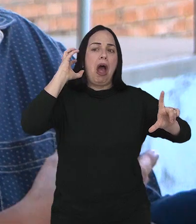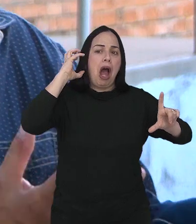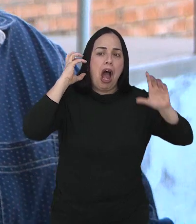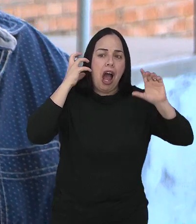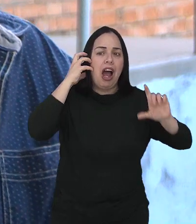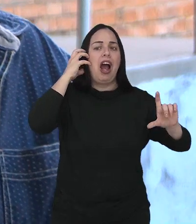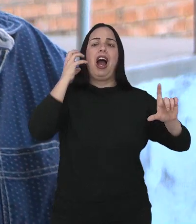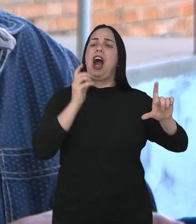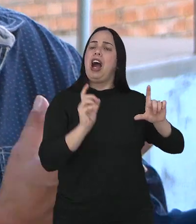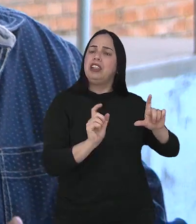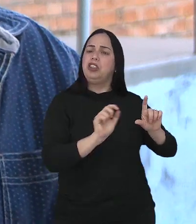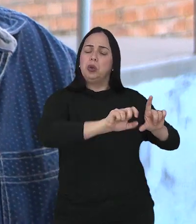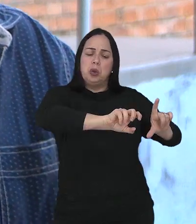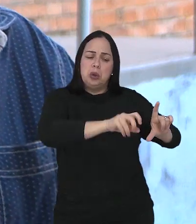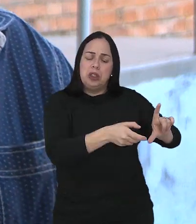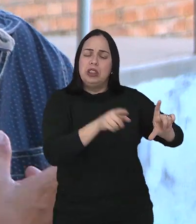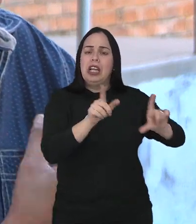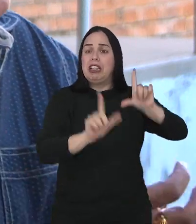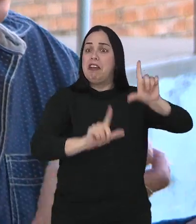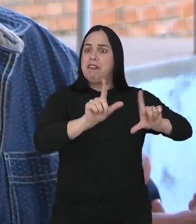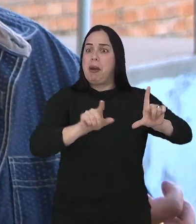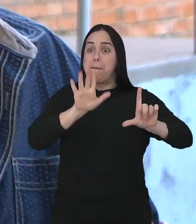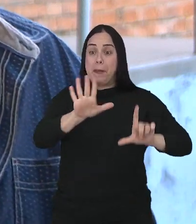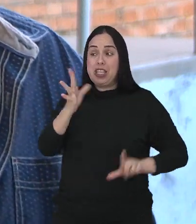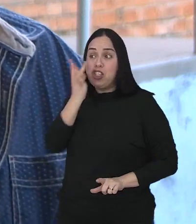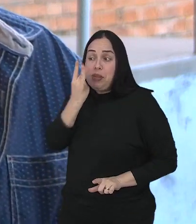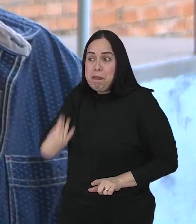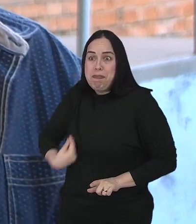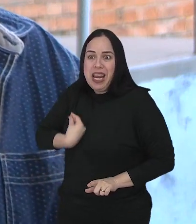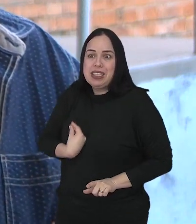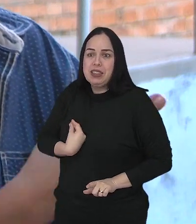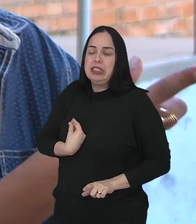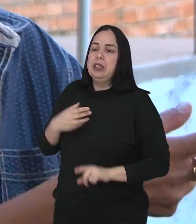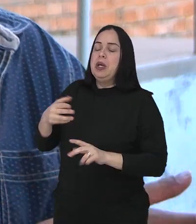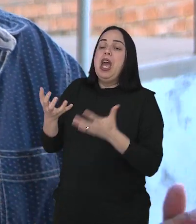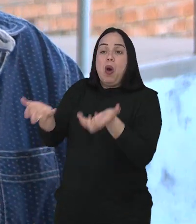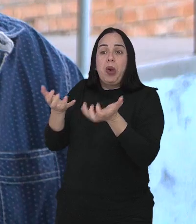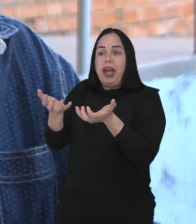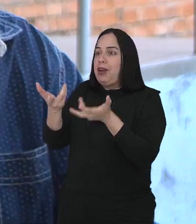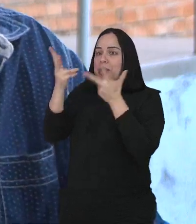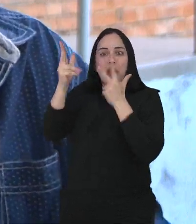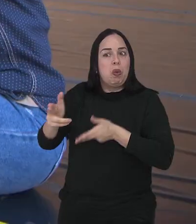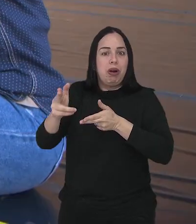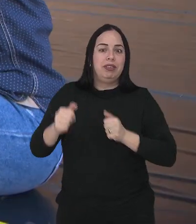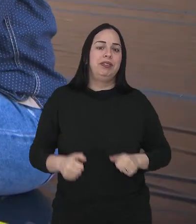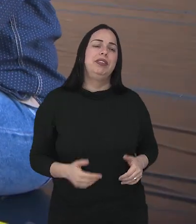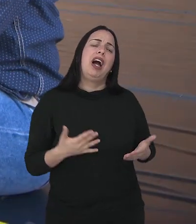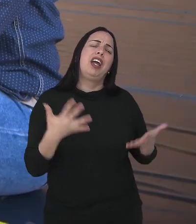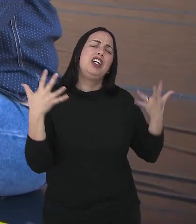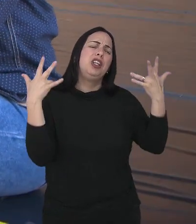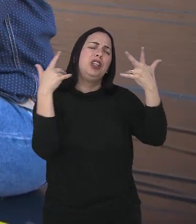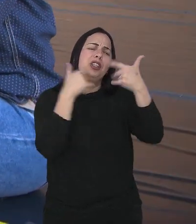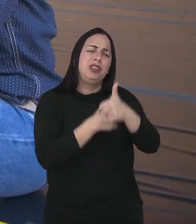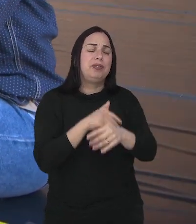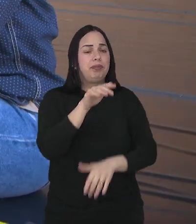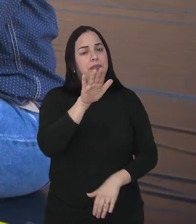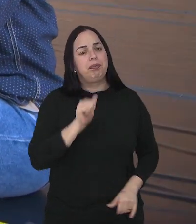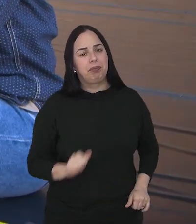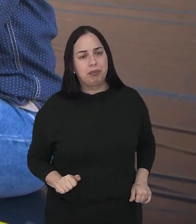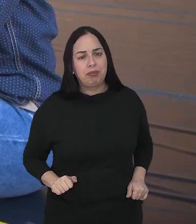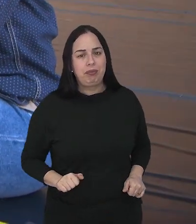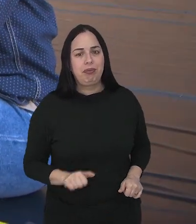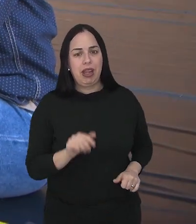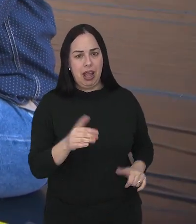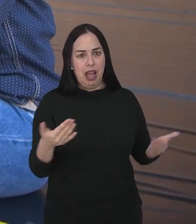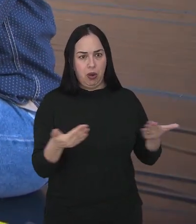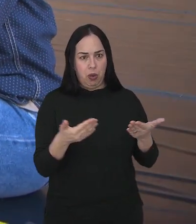nos discos, na TV. Quando eu vi uma pessoa real ali fazendo, eu falei, é isso que eu quero. Ai, que linda. Cíntia,